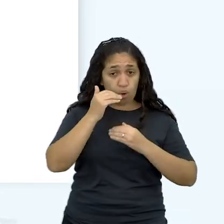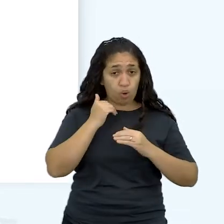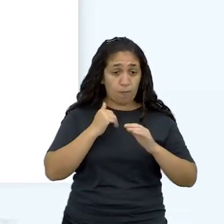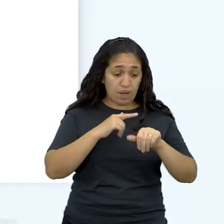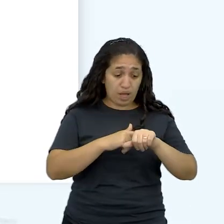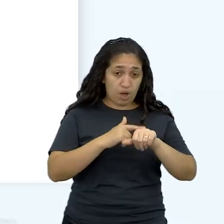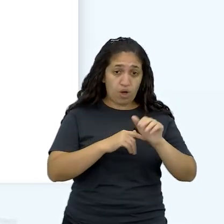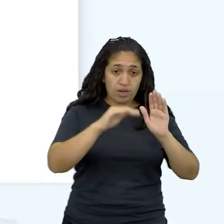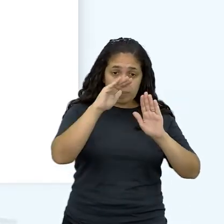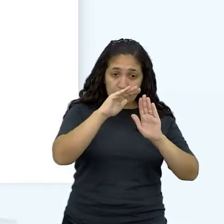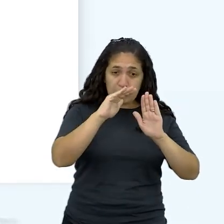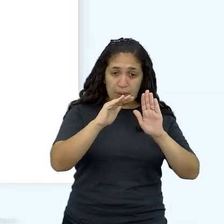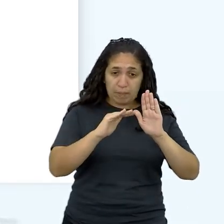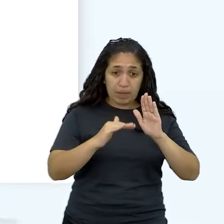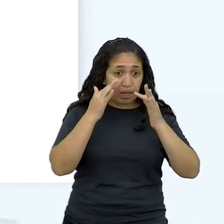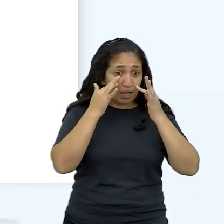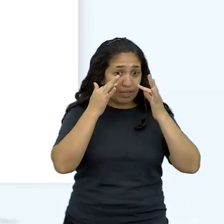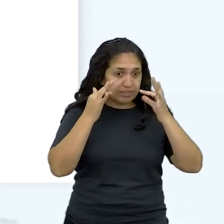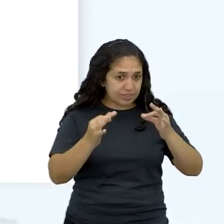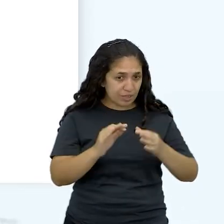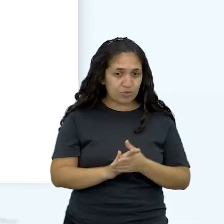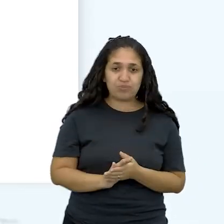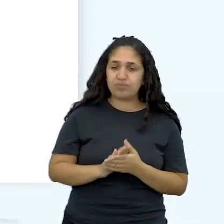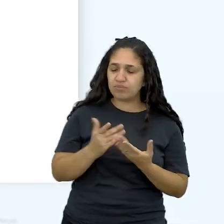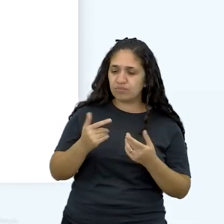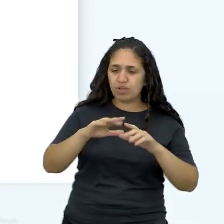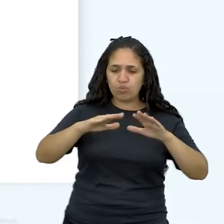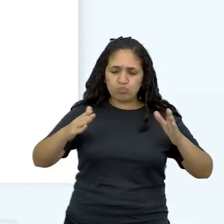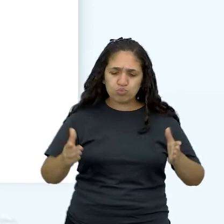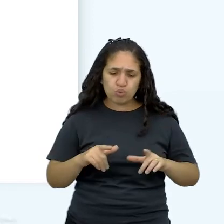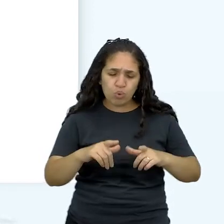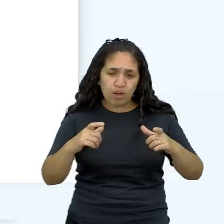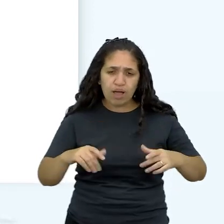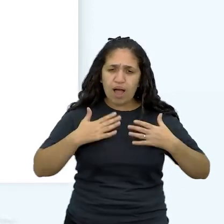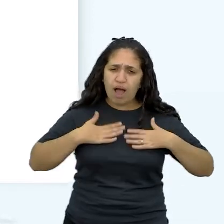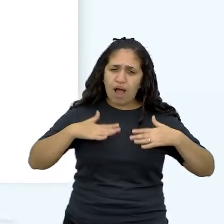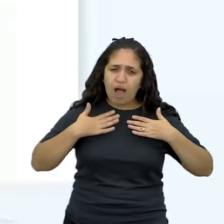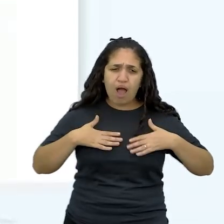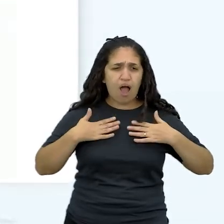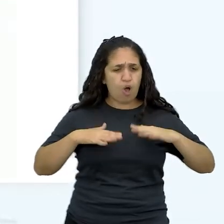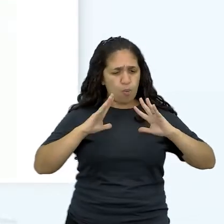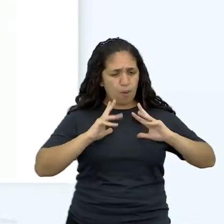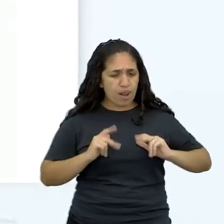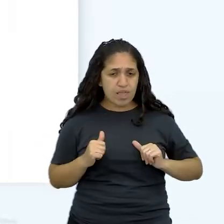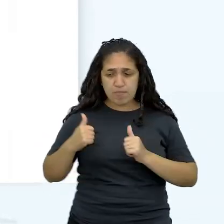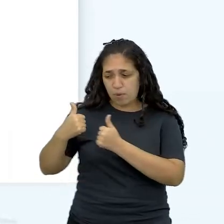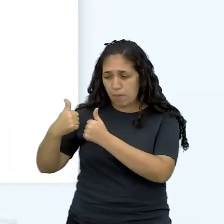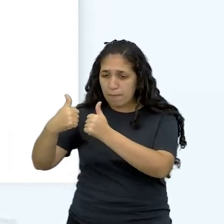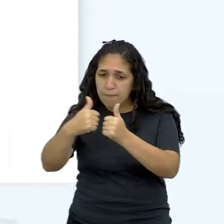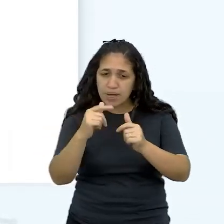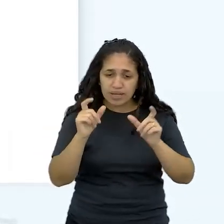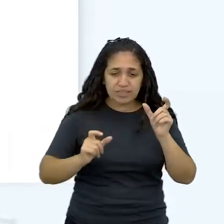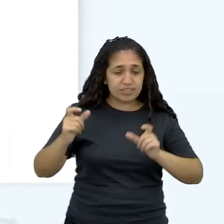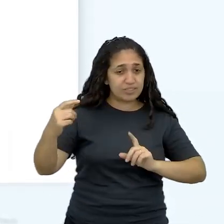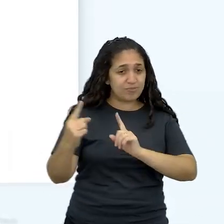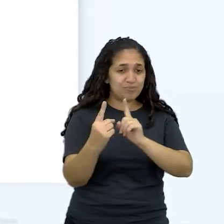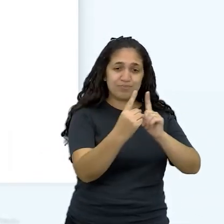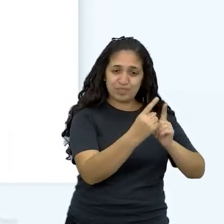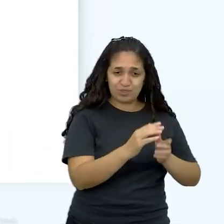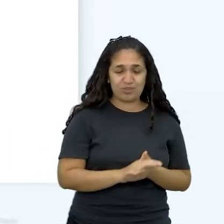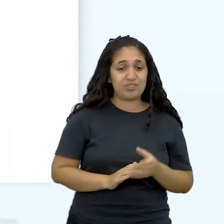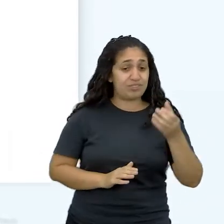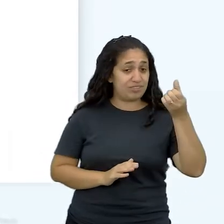com atenção. Prefira alimentar-se em lugares tranquilos e limpos e na companhia de outras pessoas.